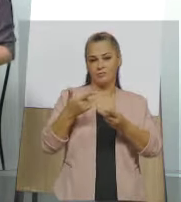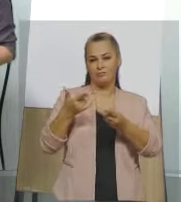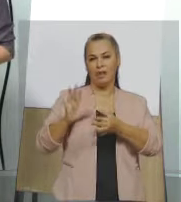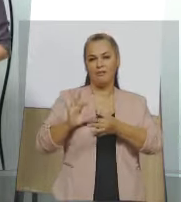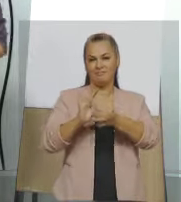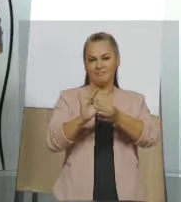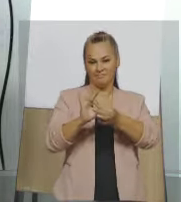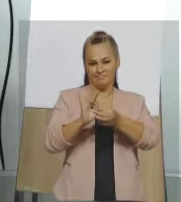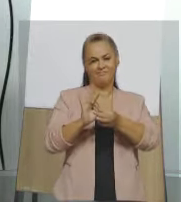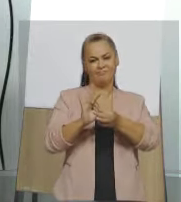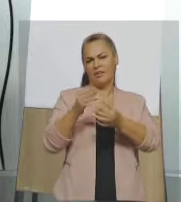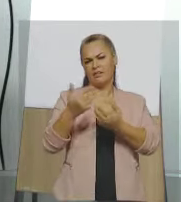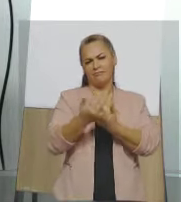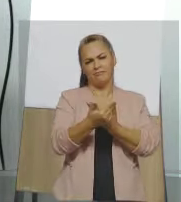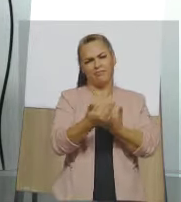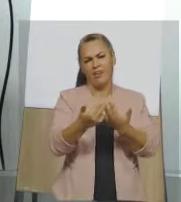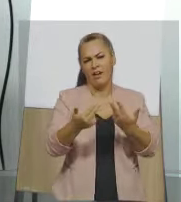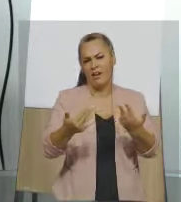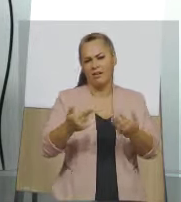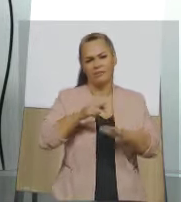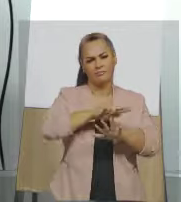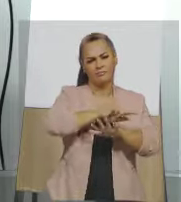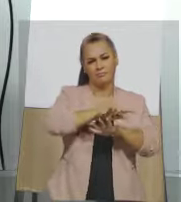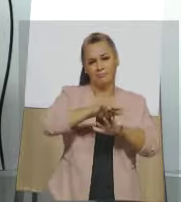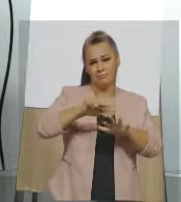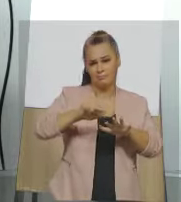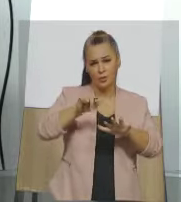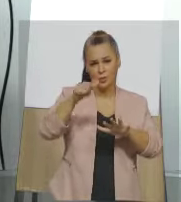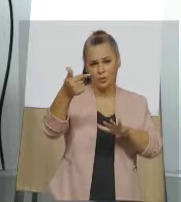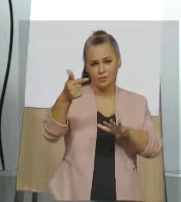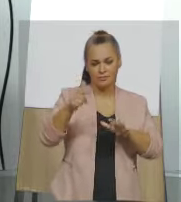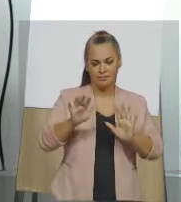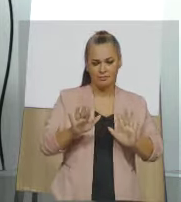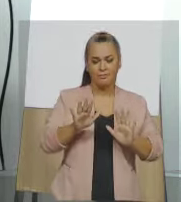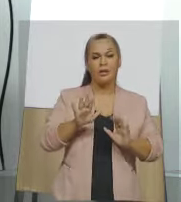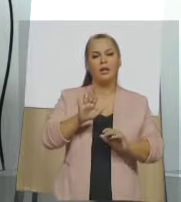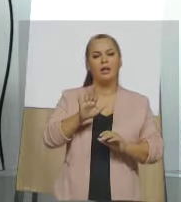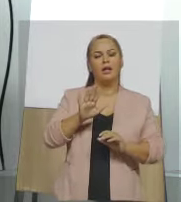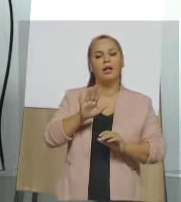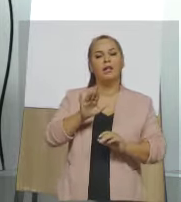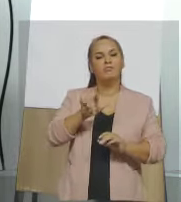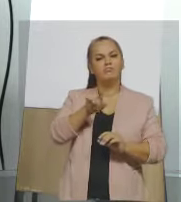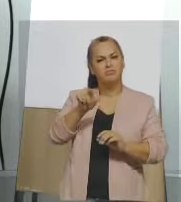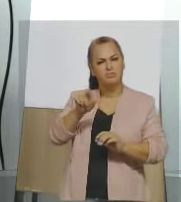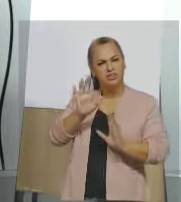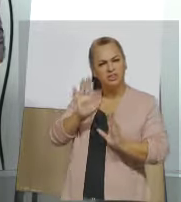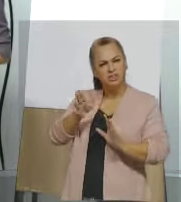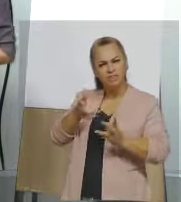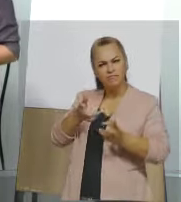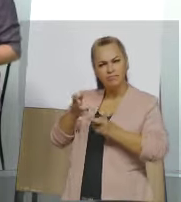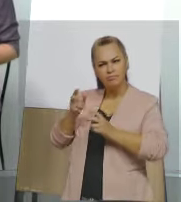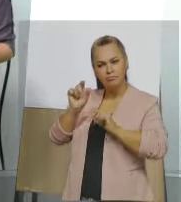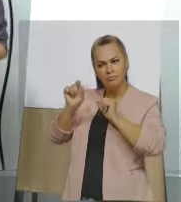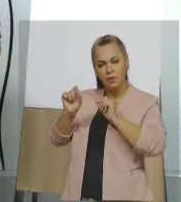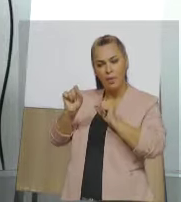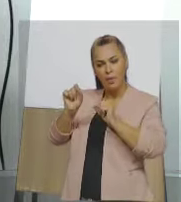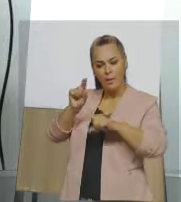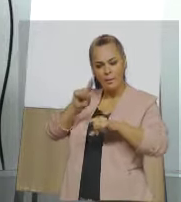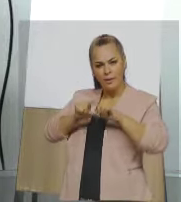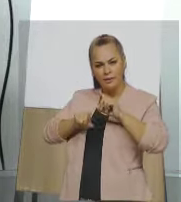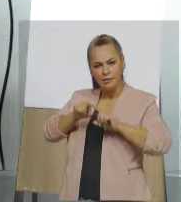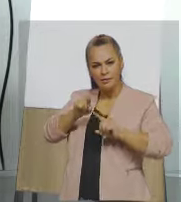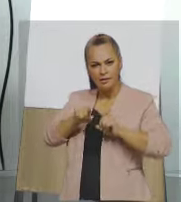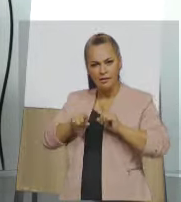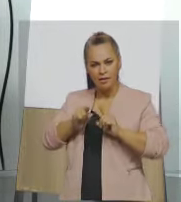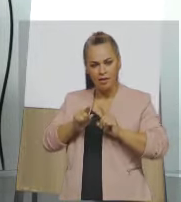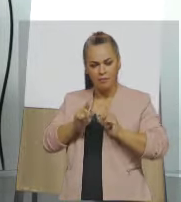a gente vai, eu não sei se vocês perceberam, espero que já tenham percebido, que o PET, né, esse PET 4